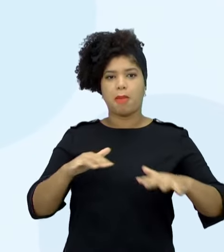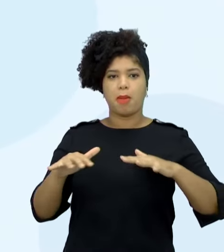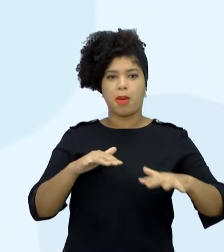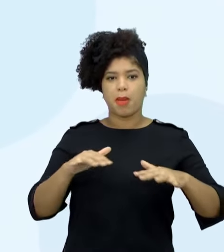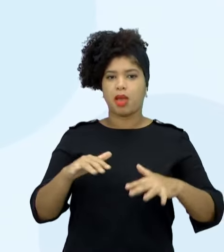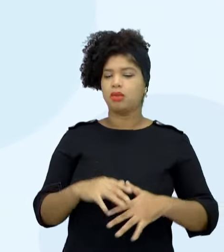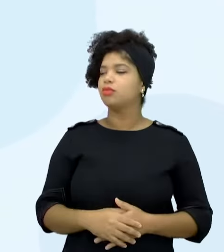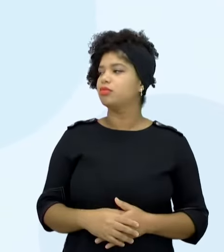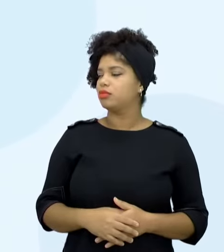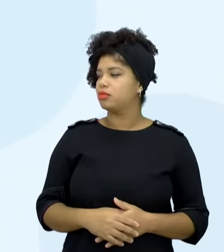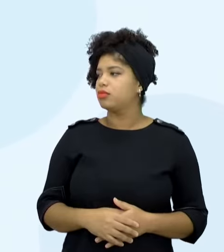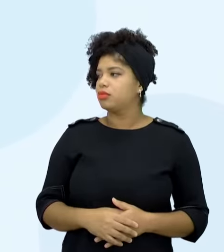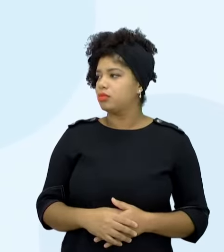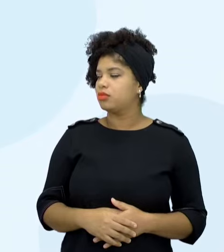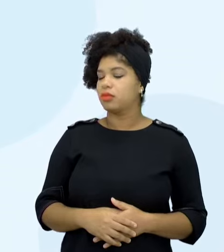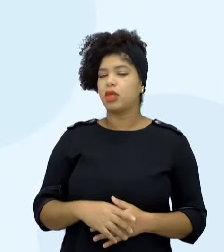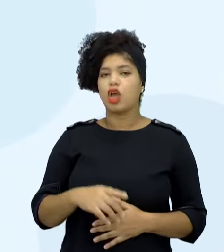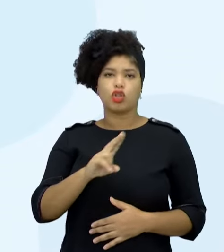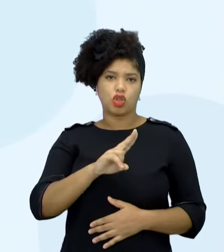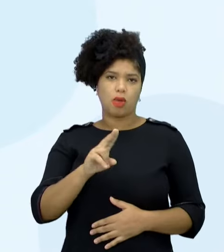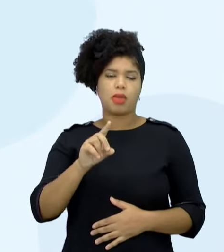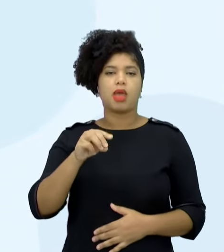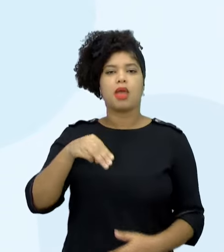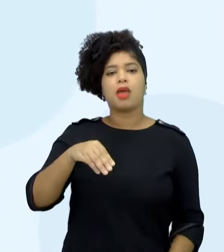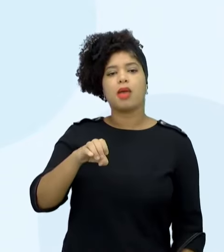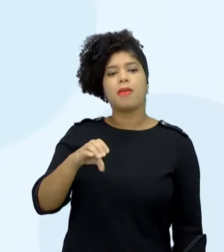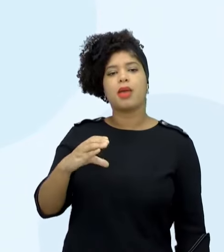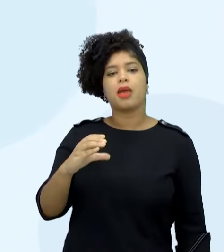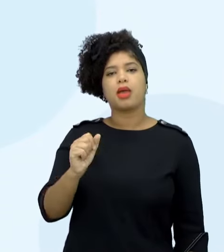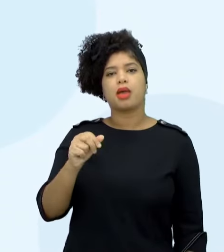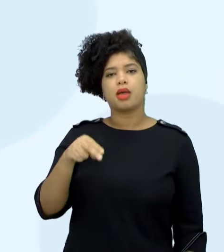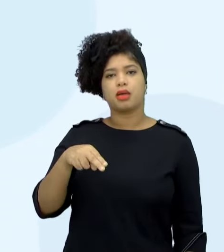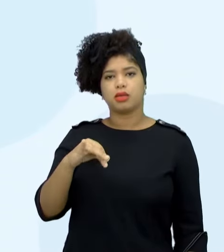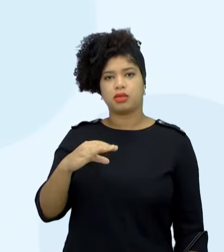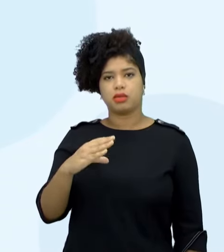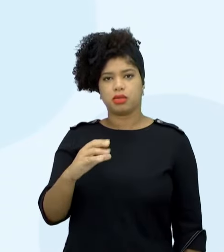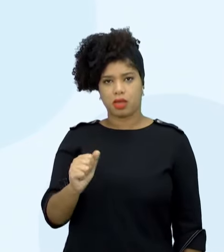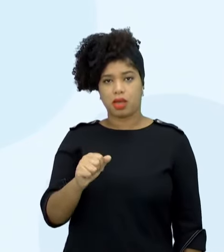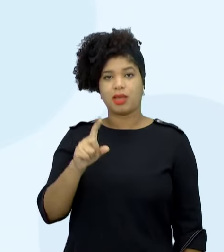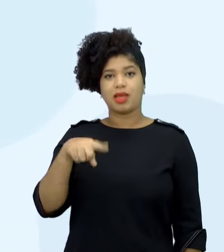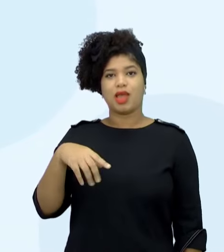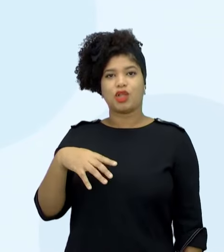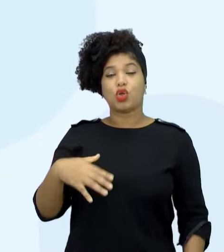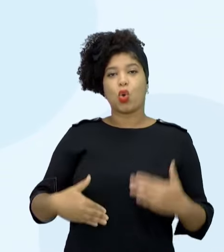aqui, ó. É um tipo de energia mecânica,